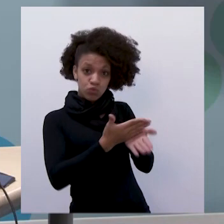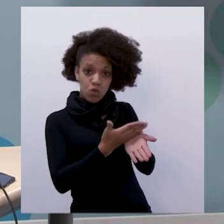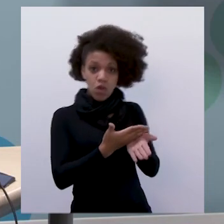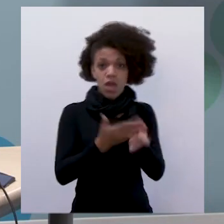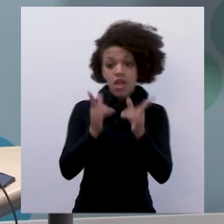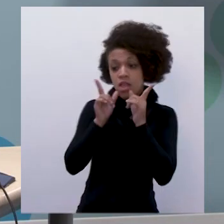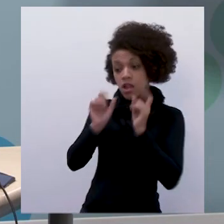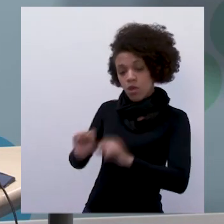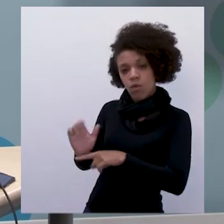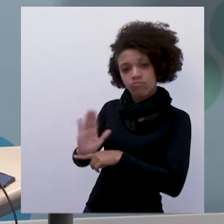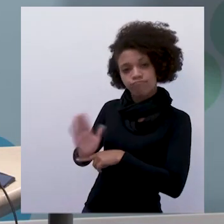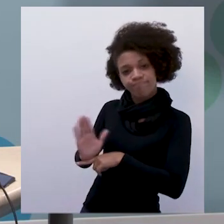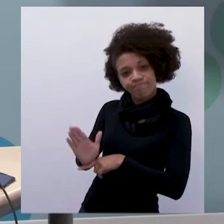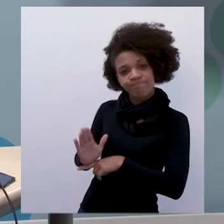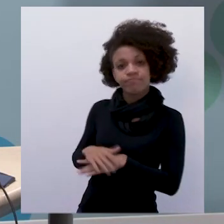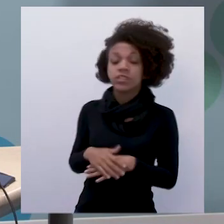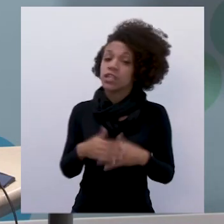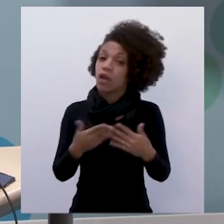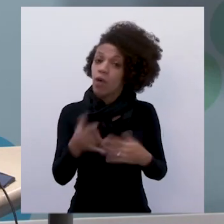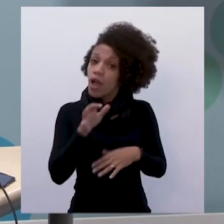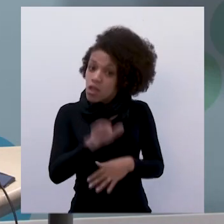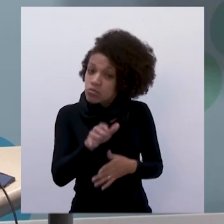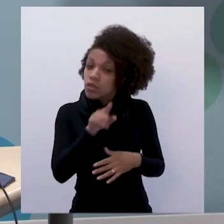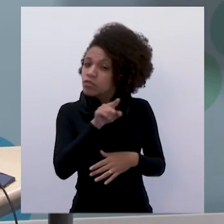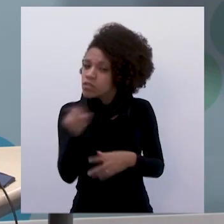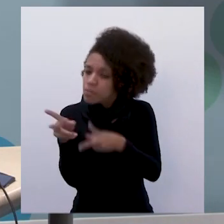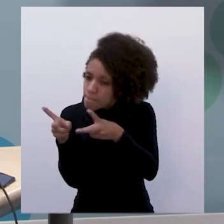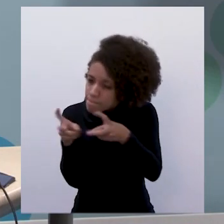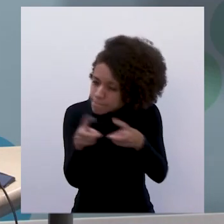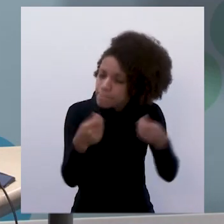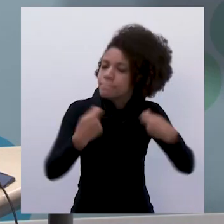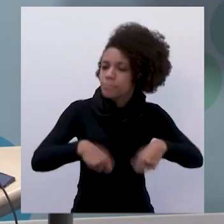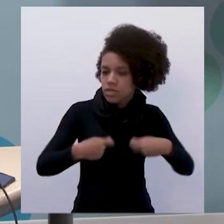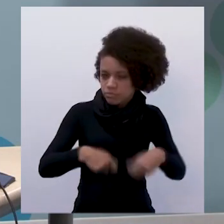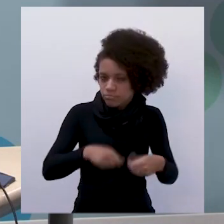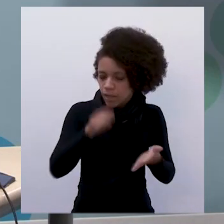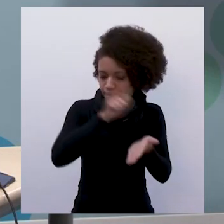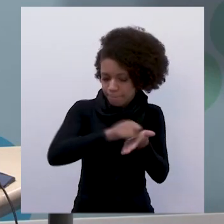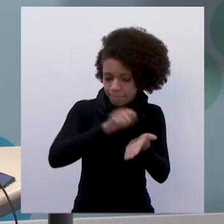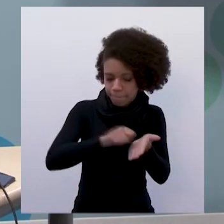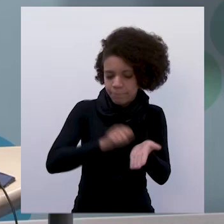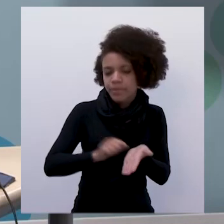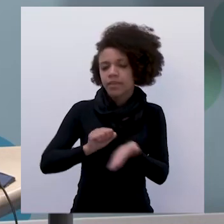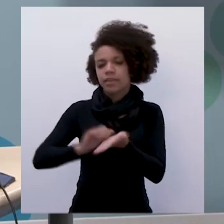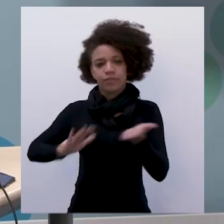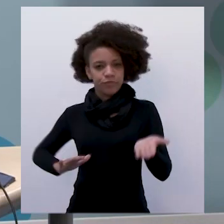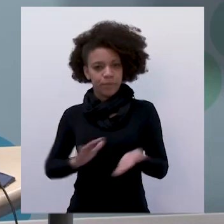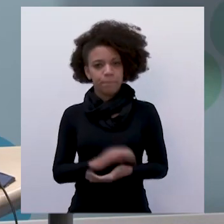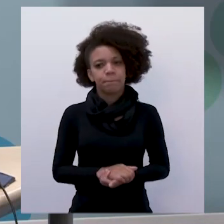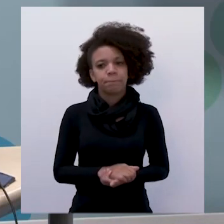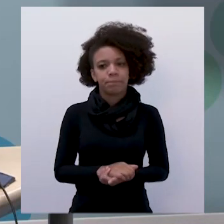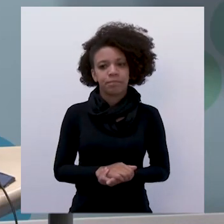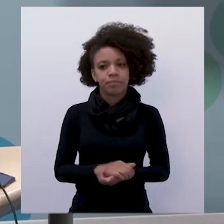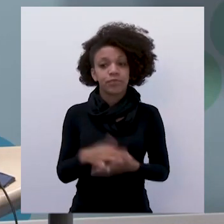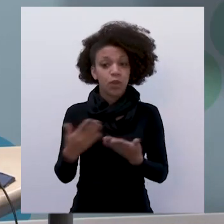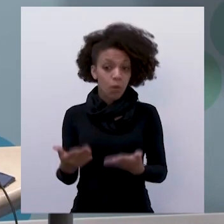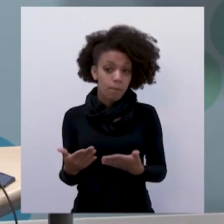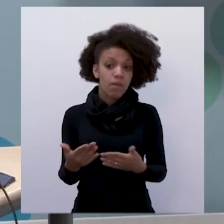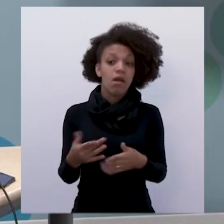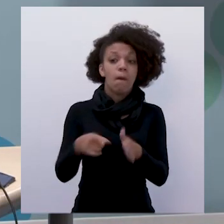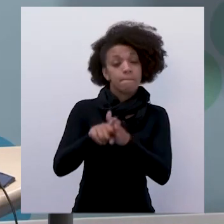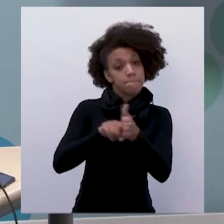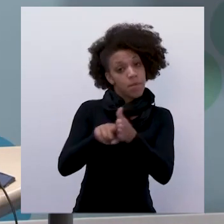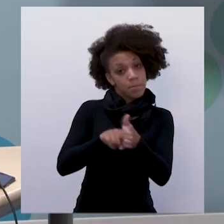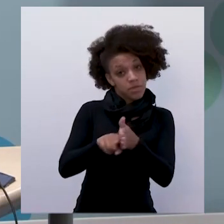linguagem cinematográfica. Então, é isso que eu quero que vocês observem nesta atividade. Como ela vai demandar uma